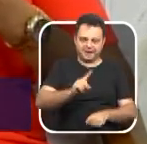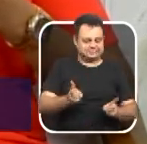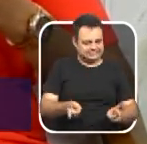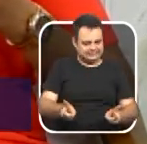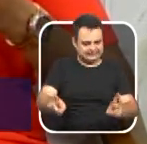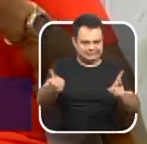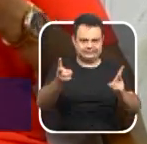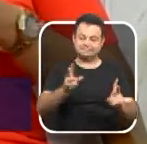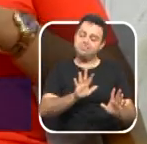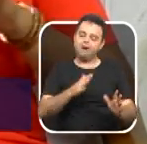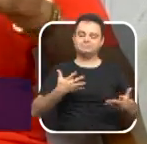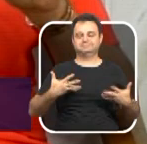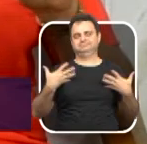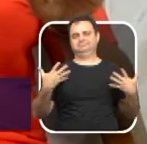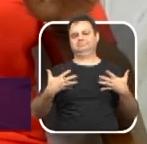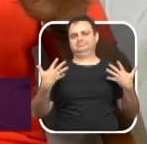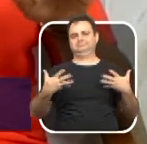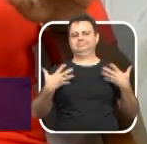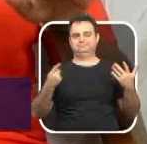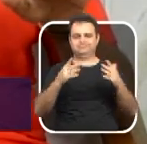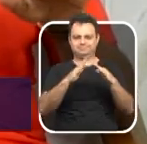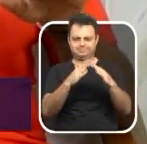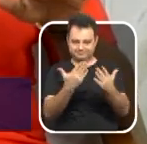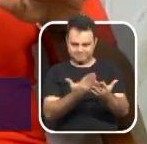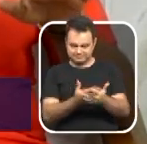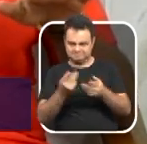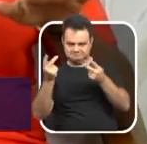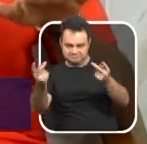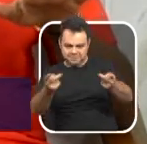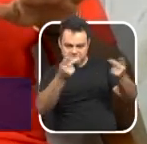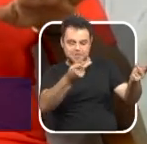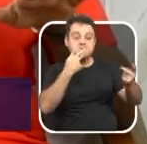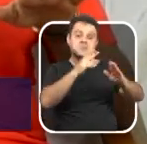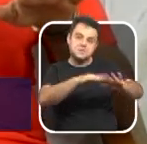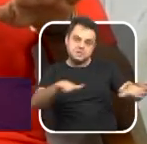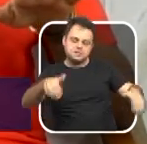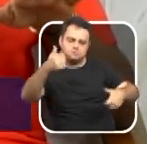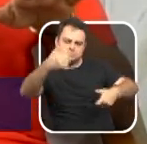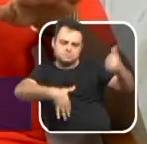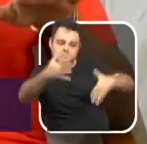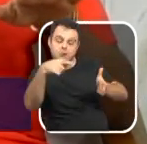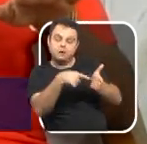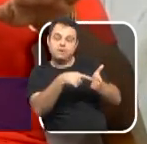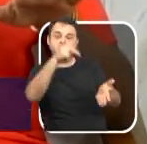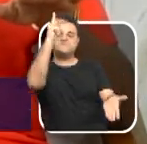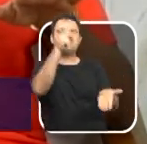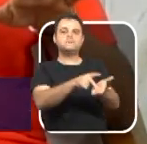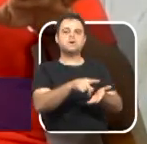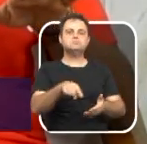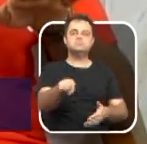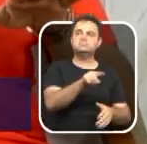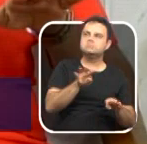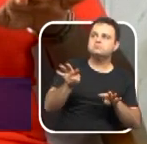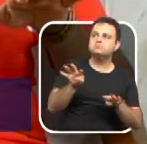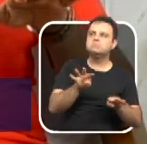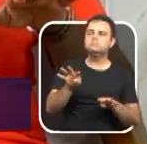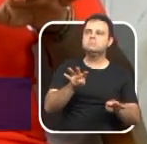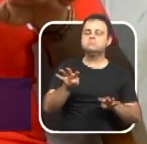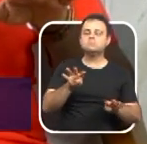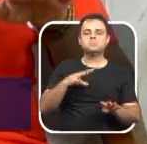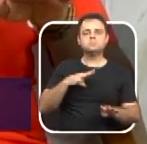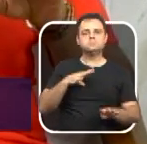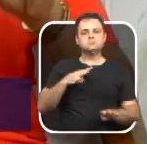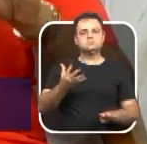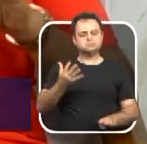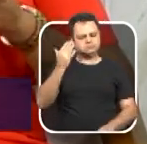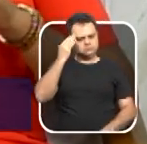elas começam a ter coragem de falar o não, de entender o que é a violência sexual, o que é o abuso sexual.